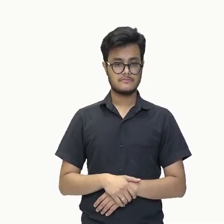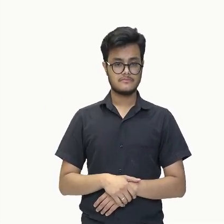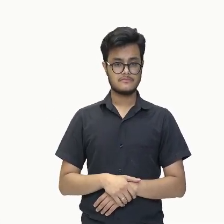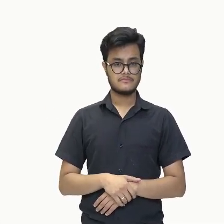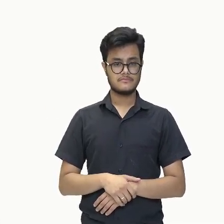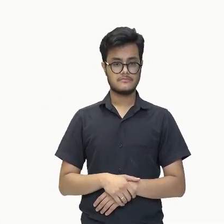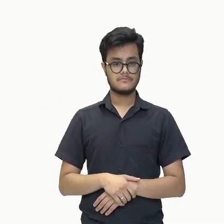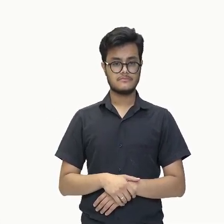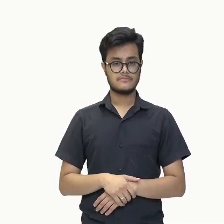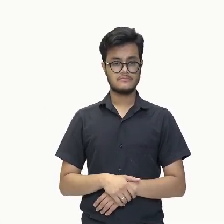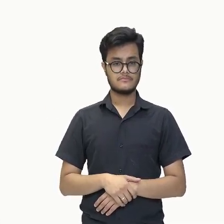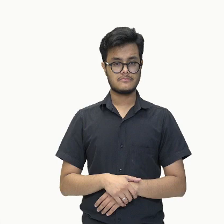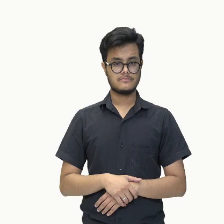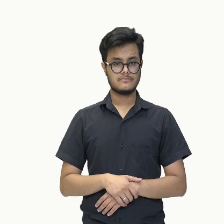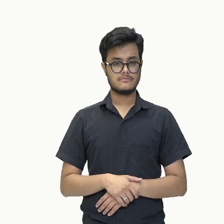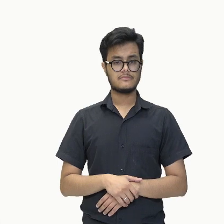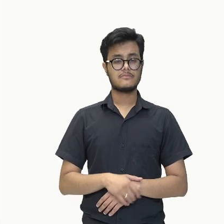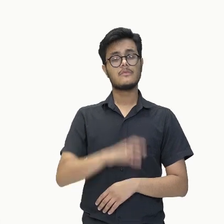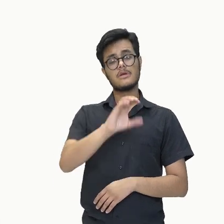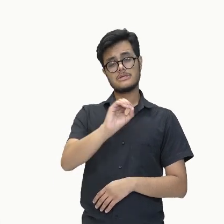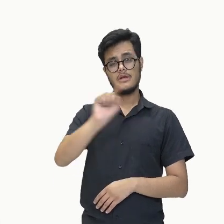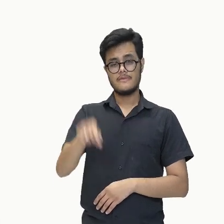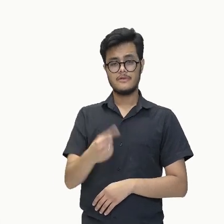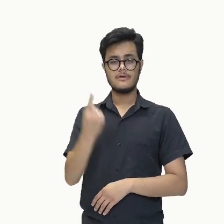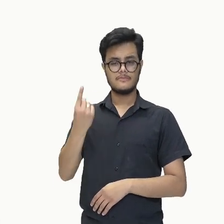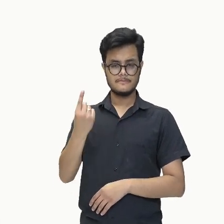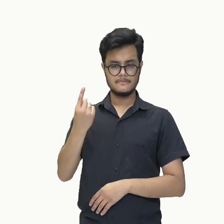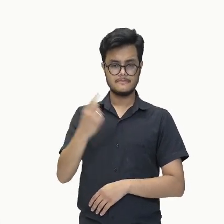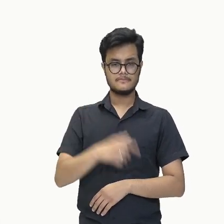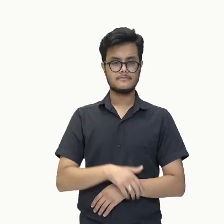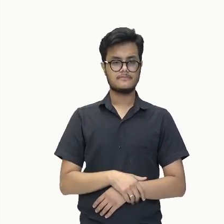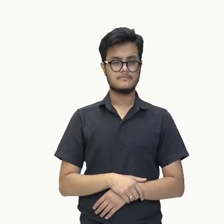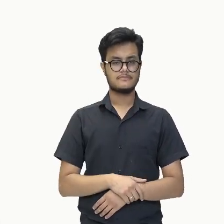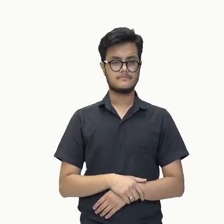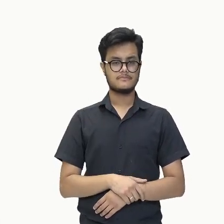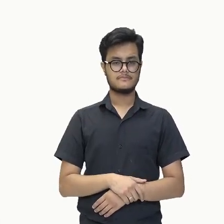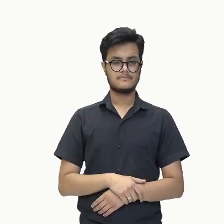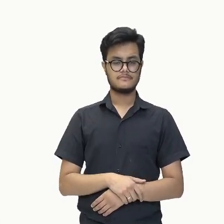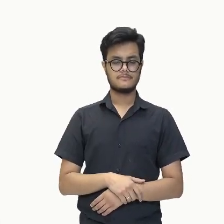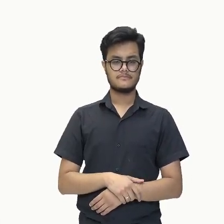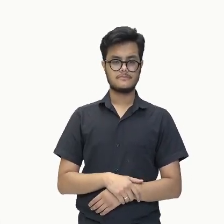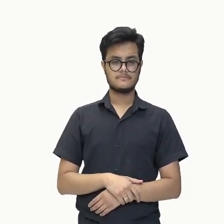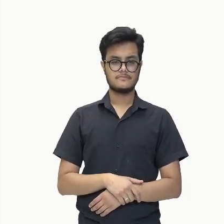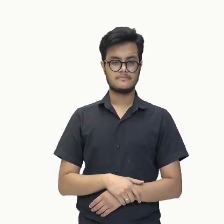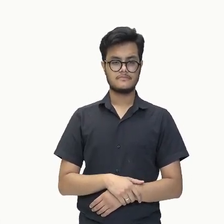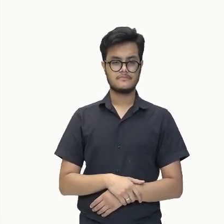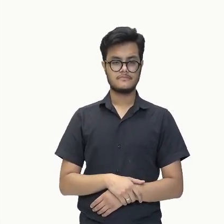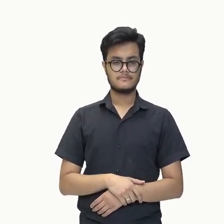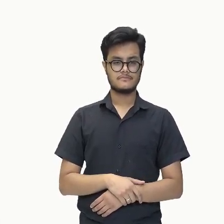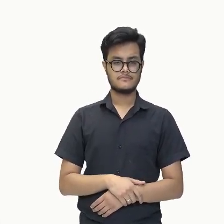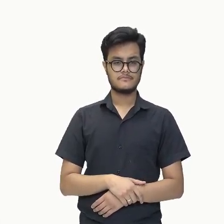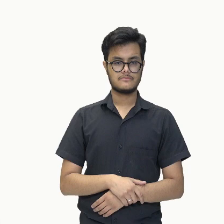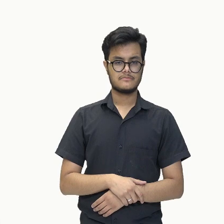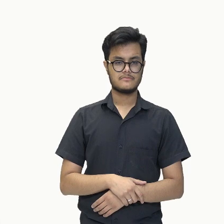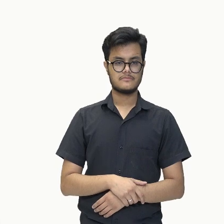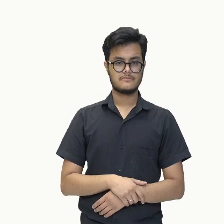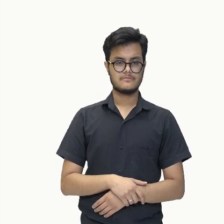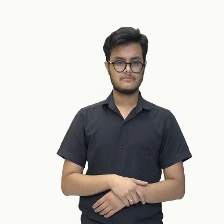aqui. 1 dividido por 10, 0,1. Ok. Está aqui